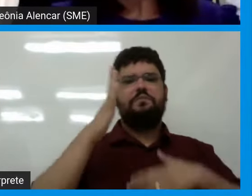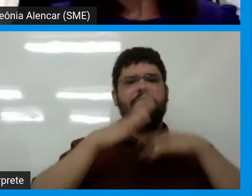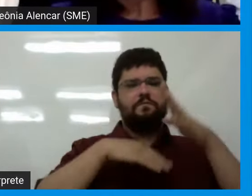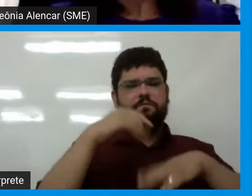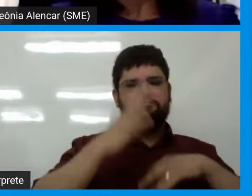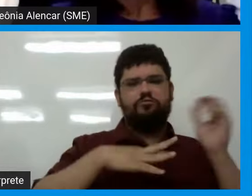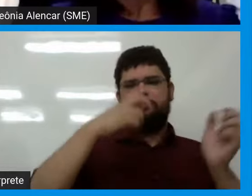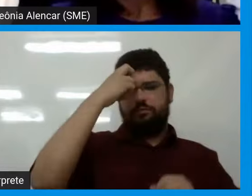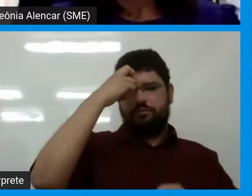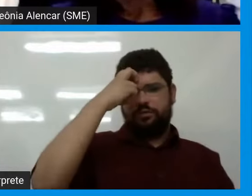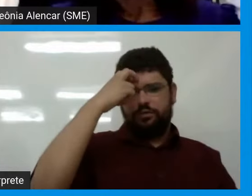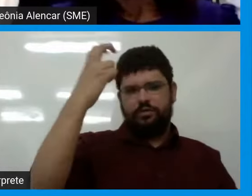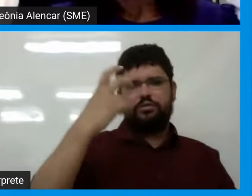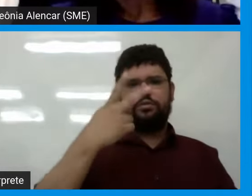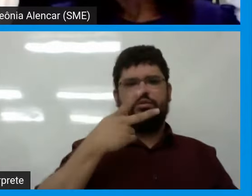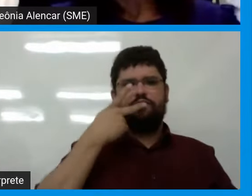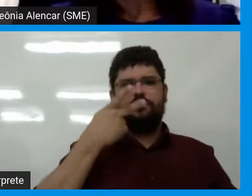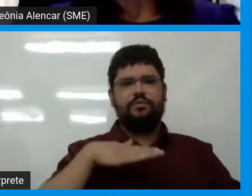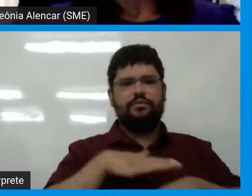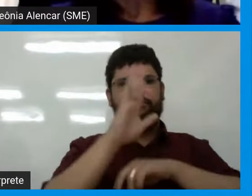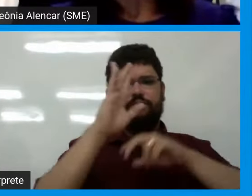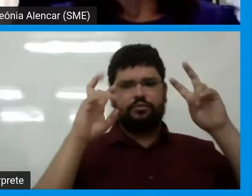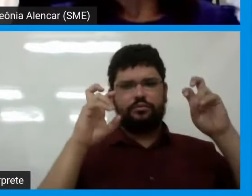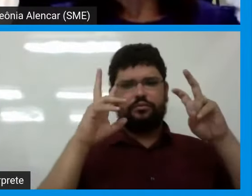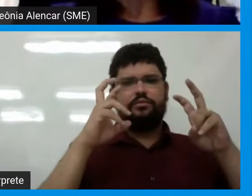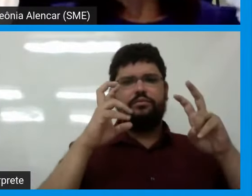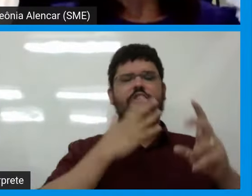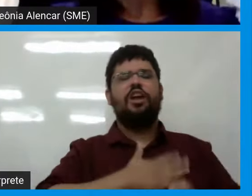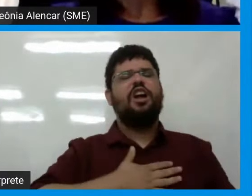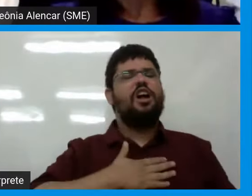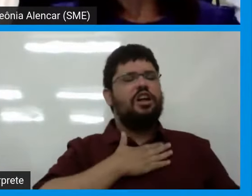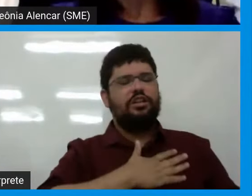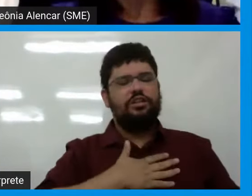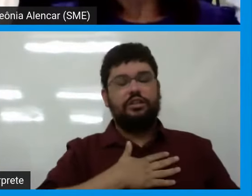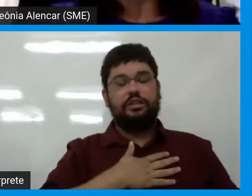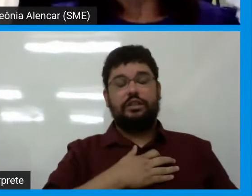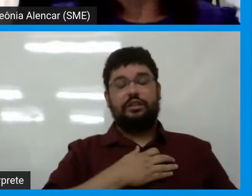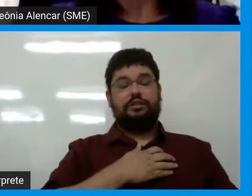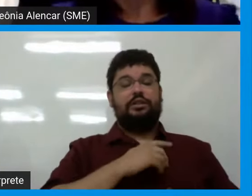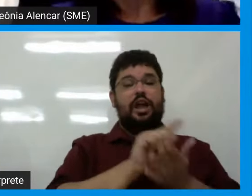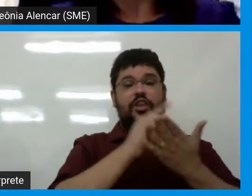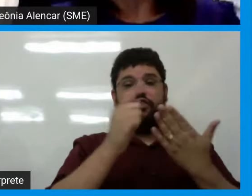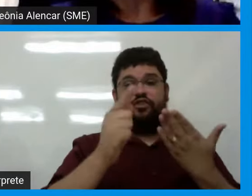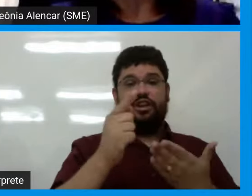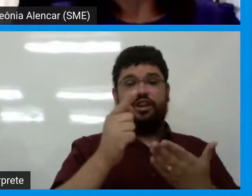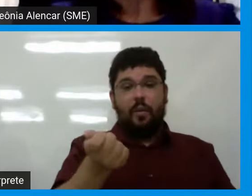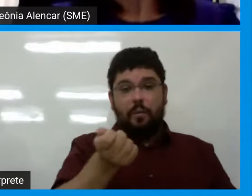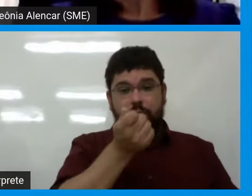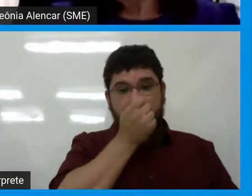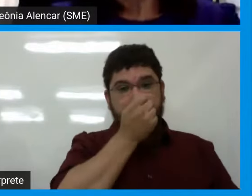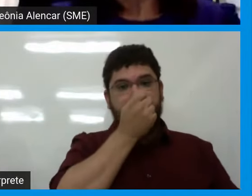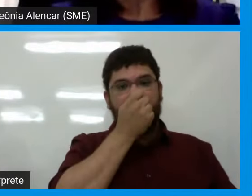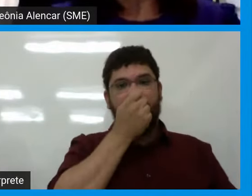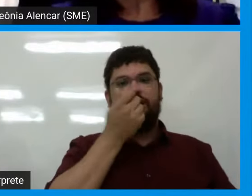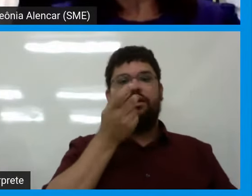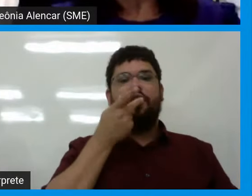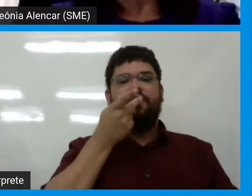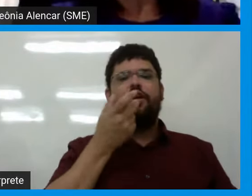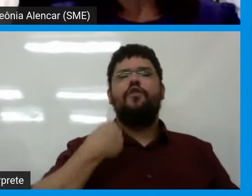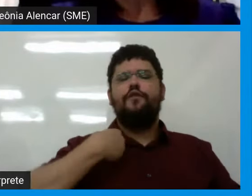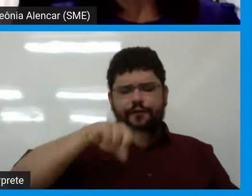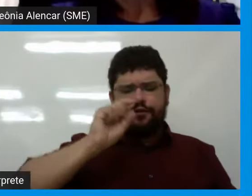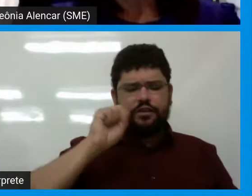do que veio aqui fazer, uma pessoa queridíssima, que apesar da sua agenda muito cheia, se dispôs a nos ajudar.